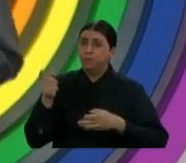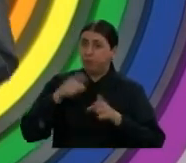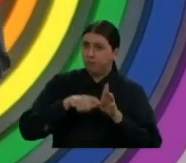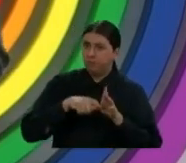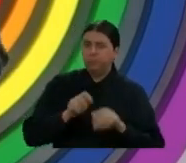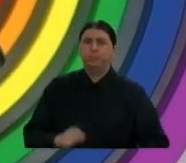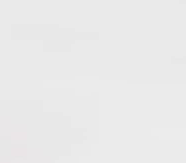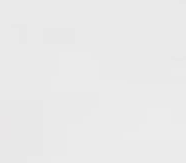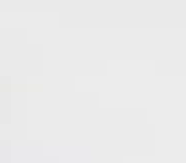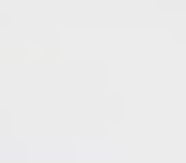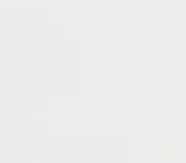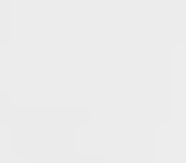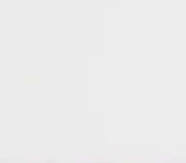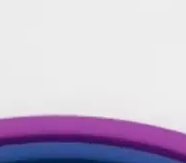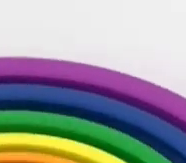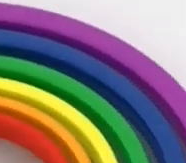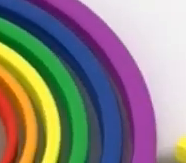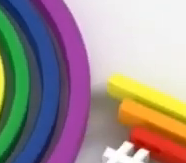assaltada